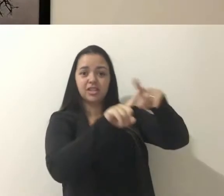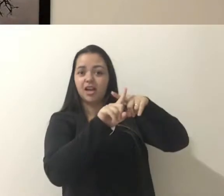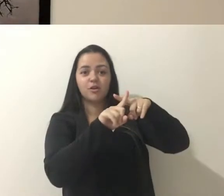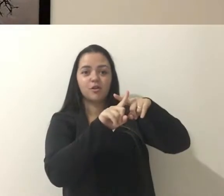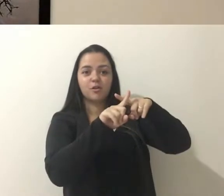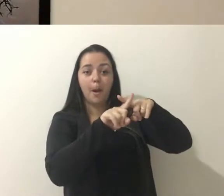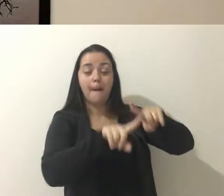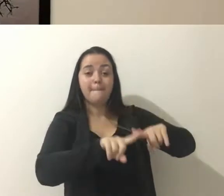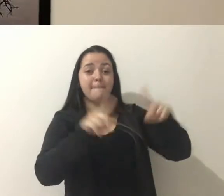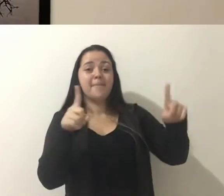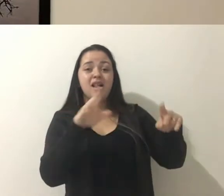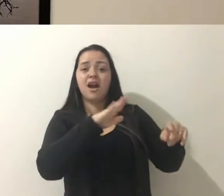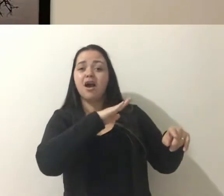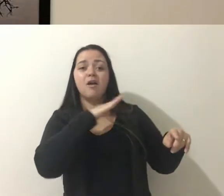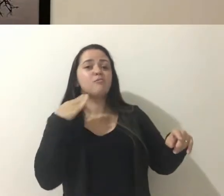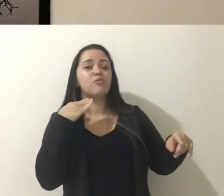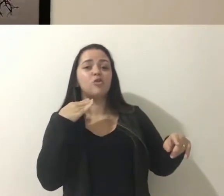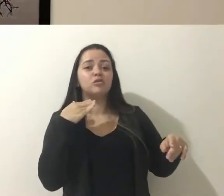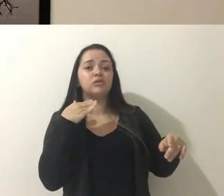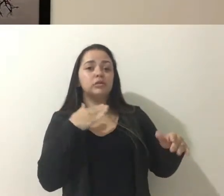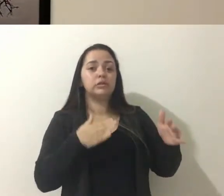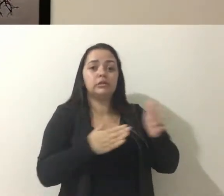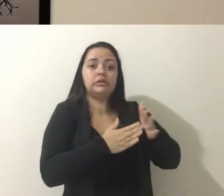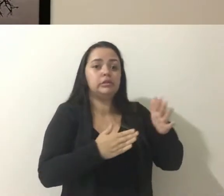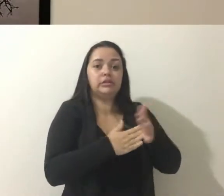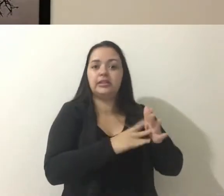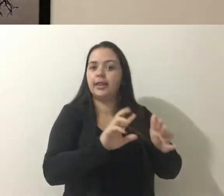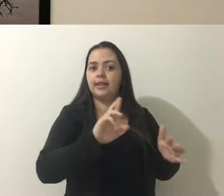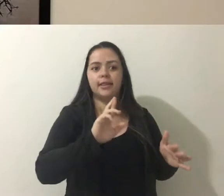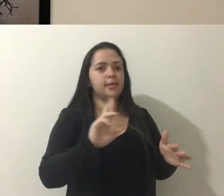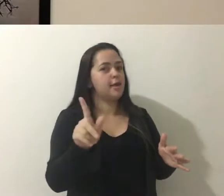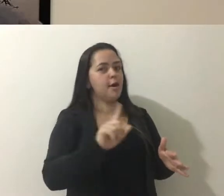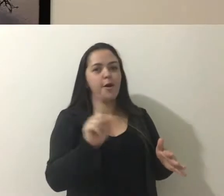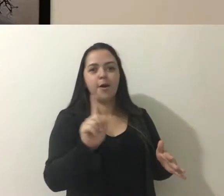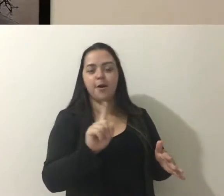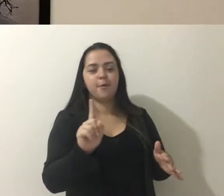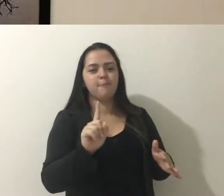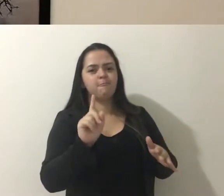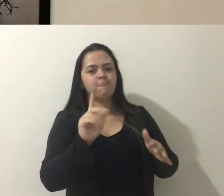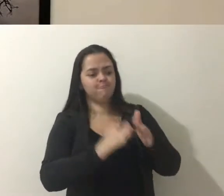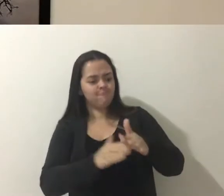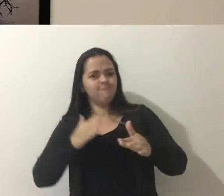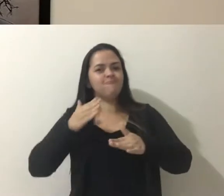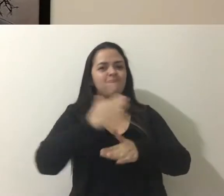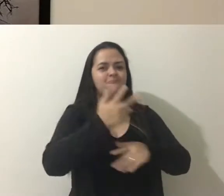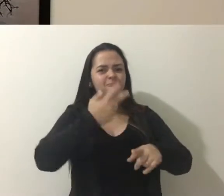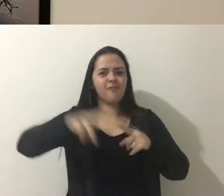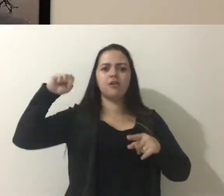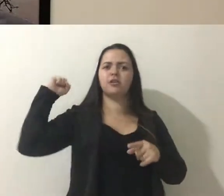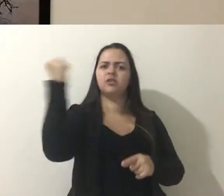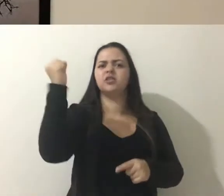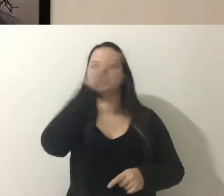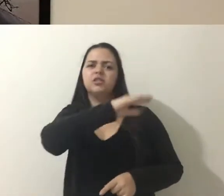a morte não teve poder de detê-lo. Pelo contrário, a morte foi vencida, a morte foi